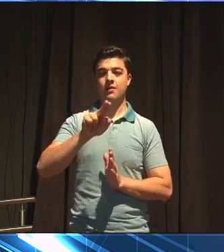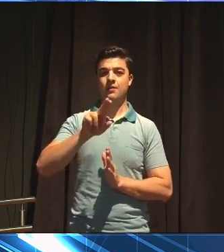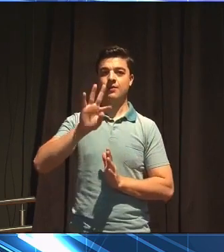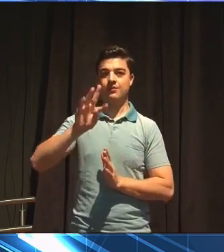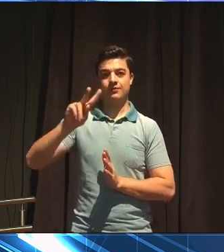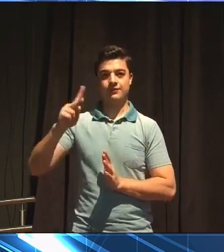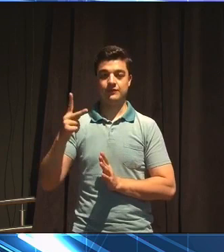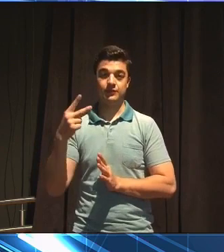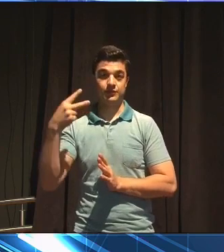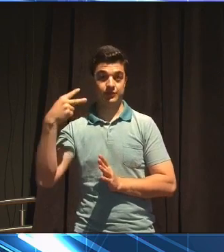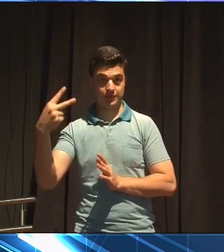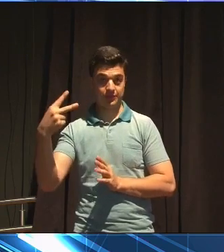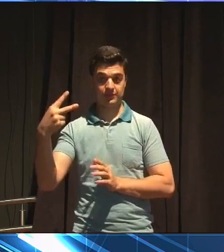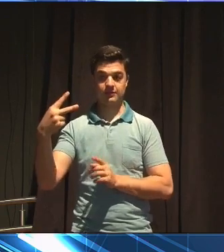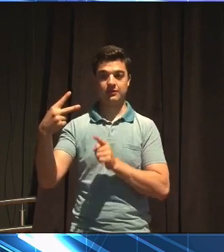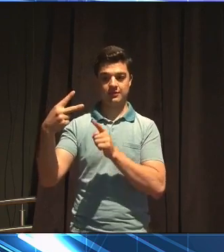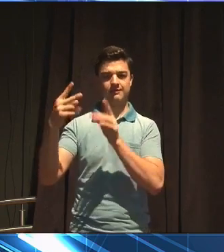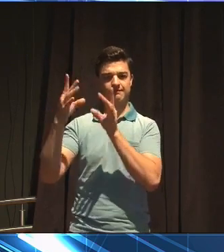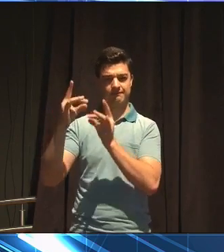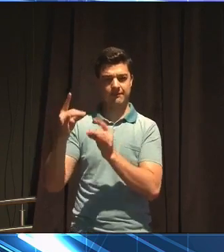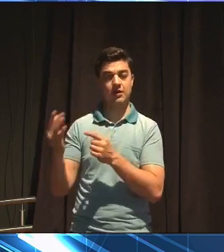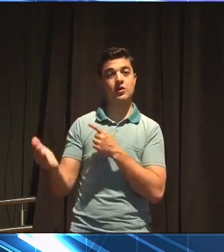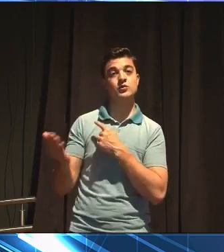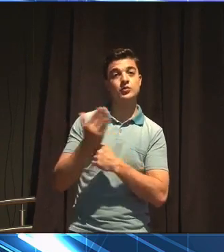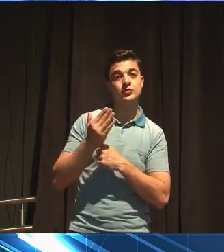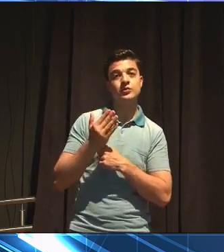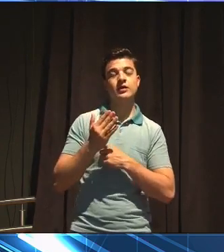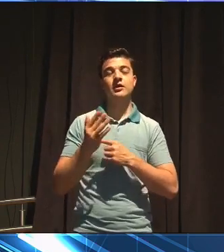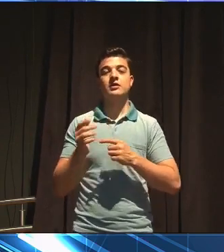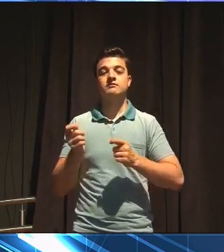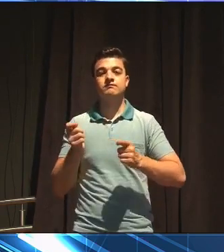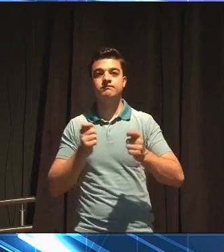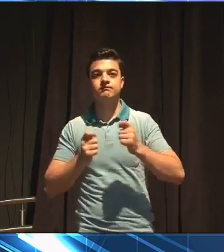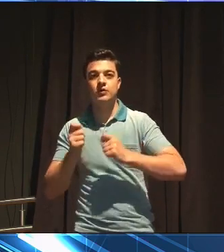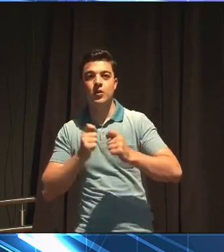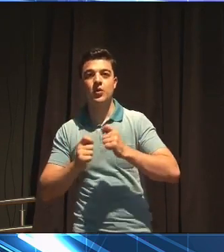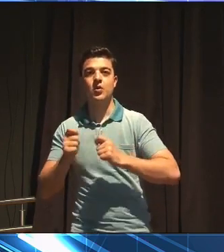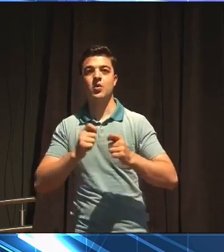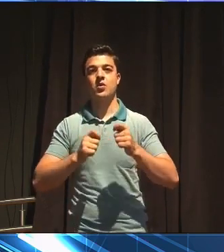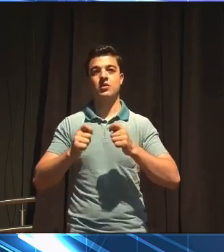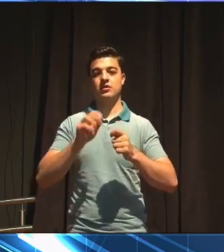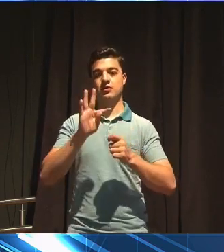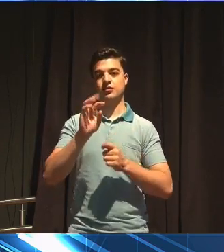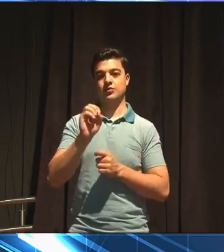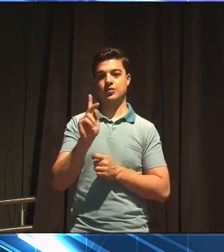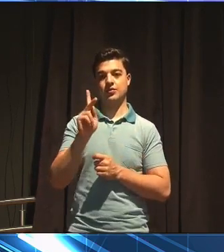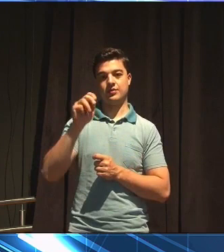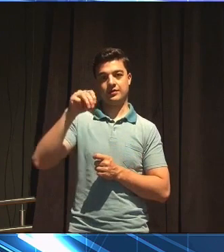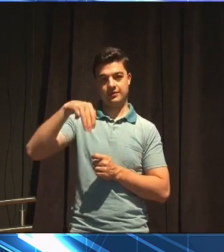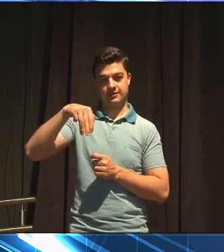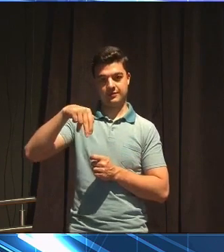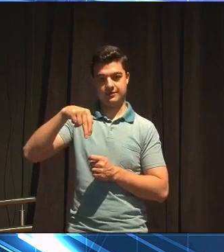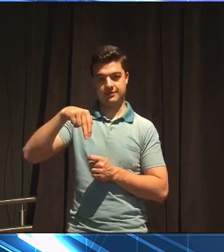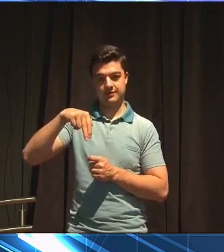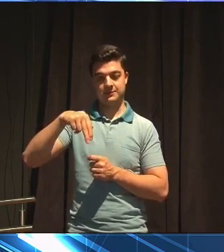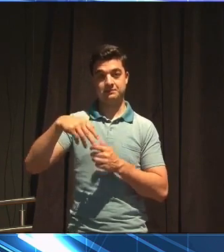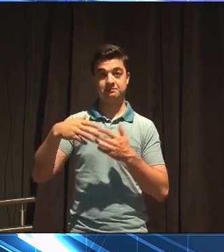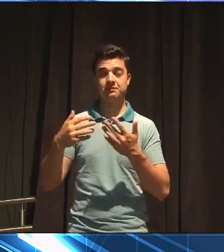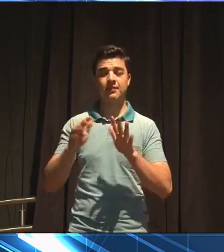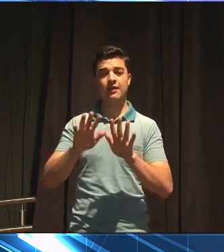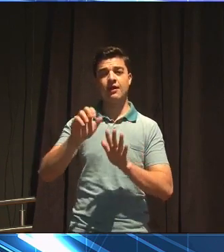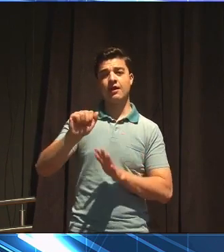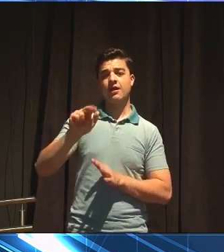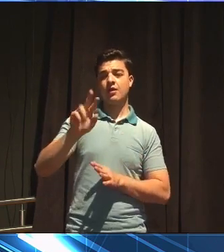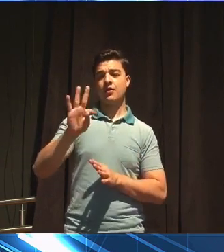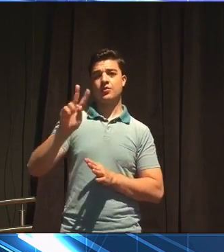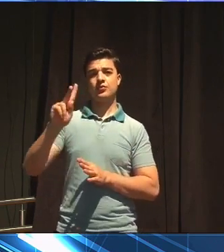para você gerar e gerenciar esses tokens. Como que o OAuth 2 ele vai trabalhar? Eu vou